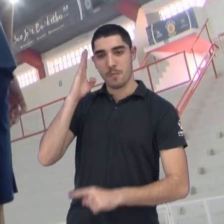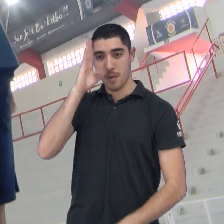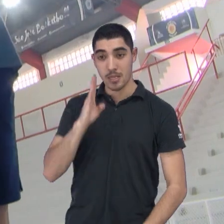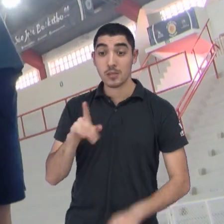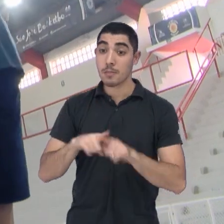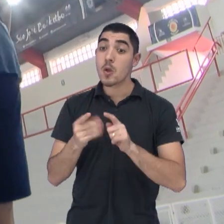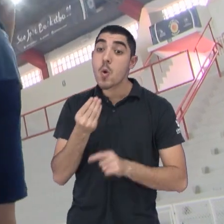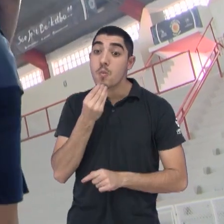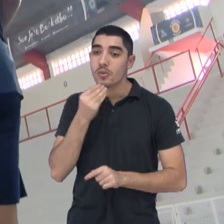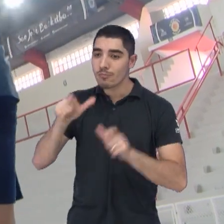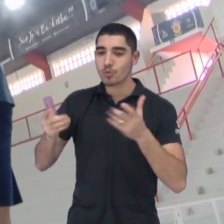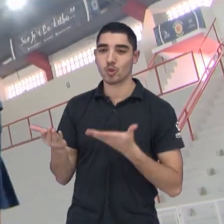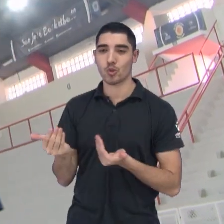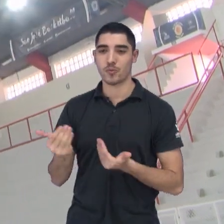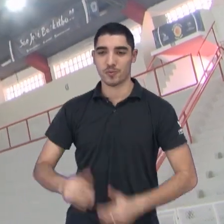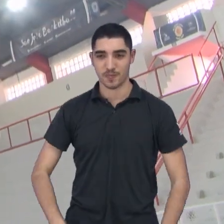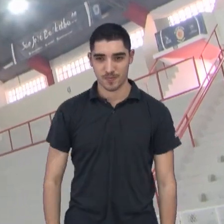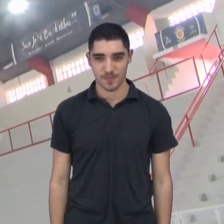garotos.